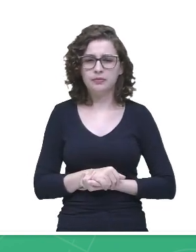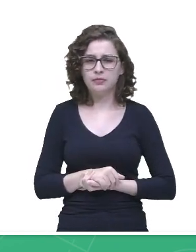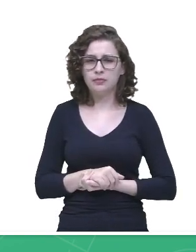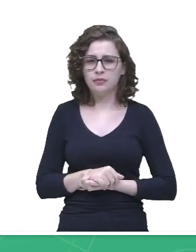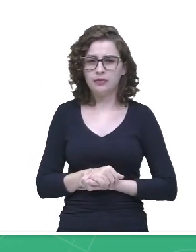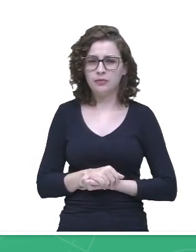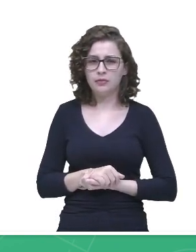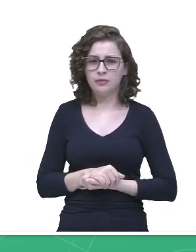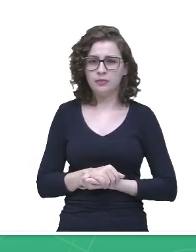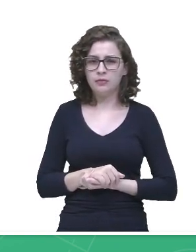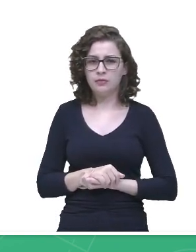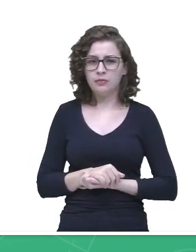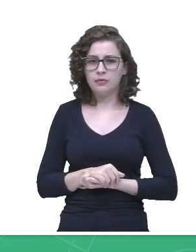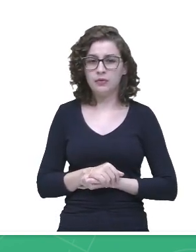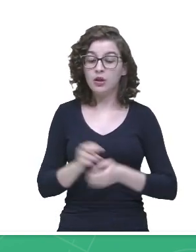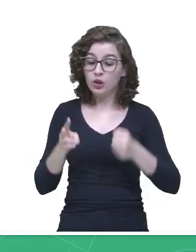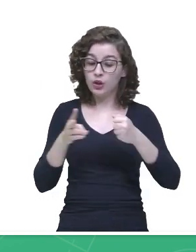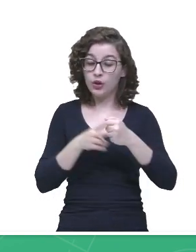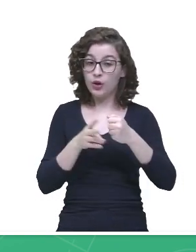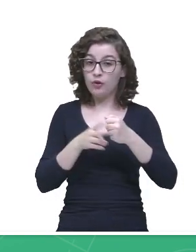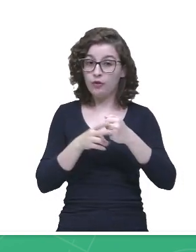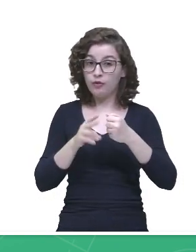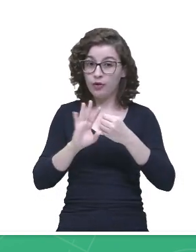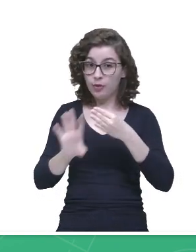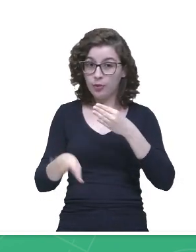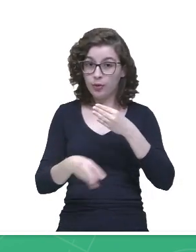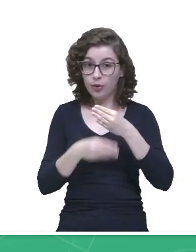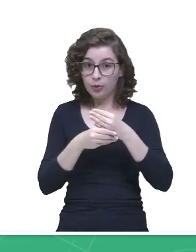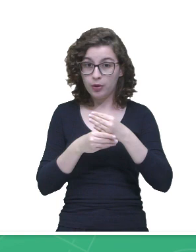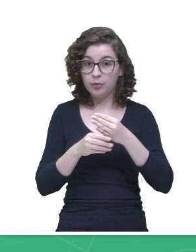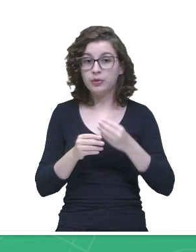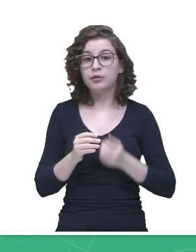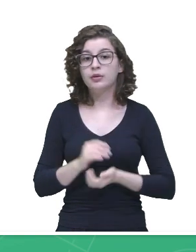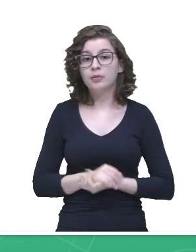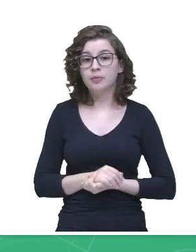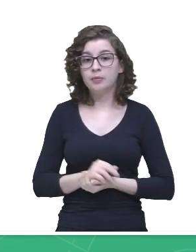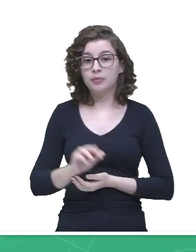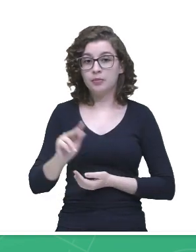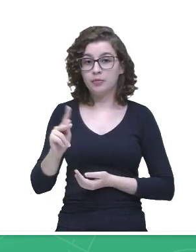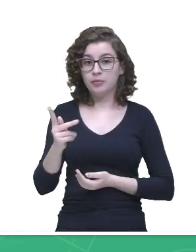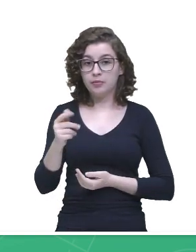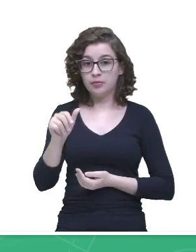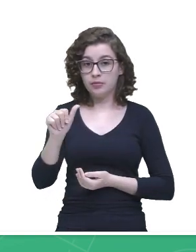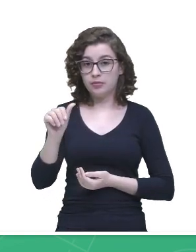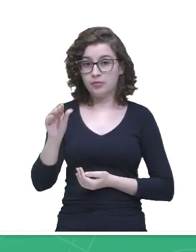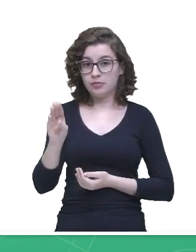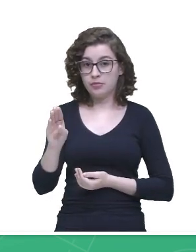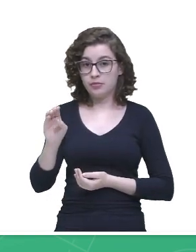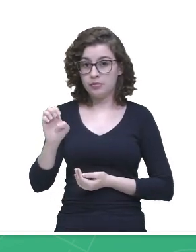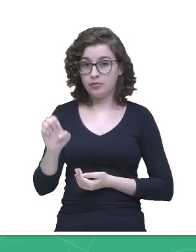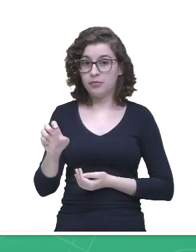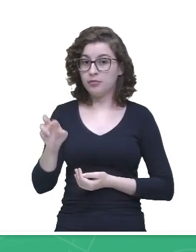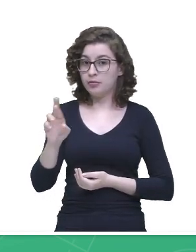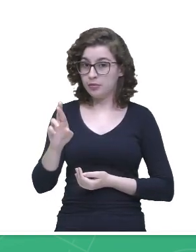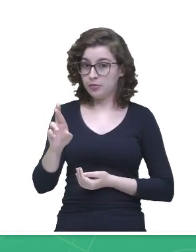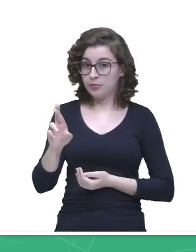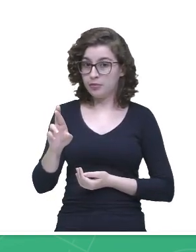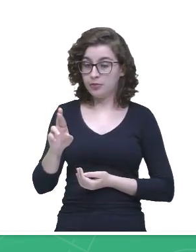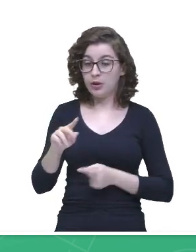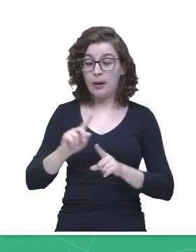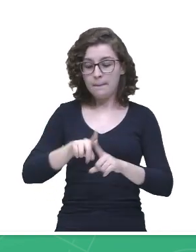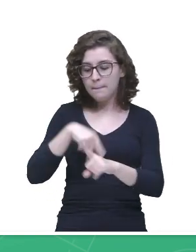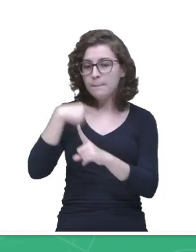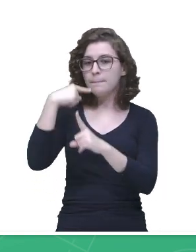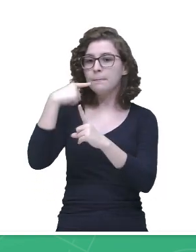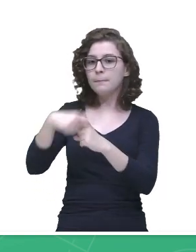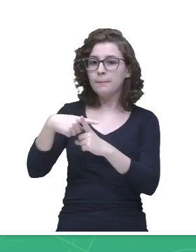perfeito compuesto se forma con el presente del verbo auxiliar haber e el particípio, tem que ser